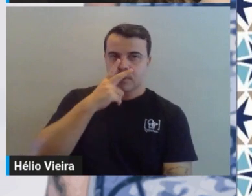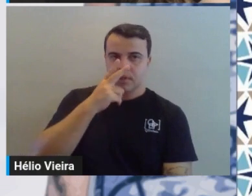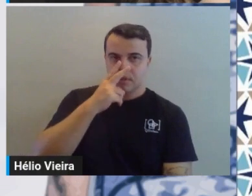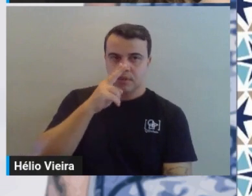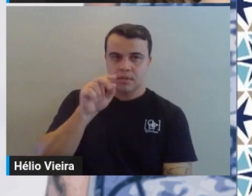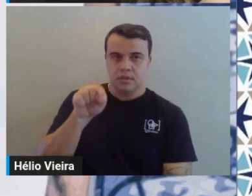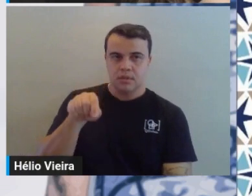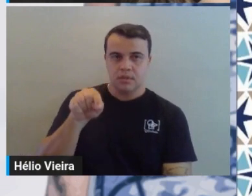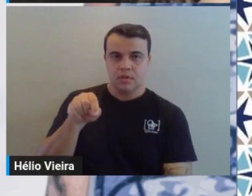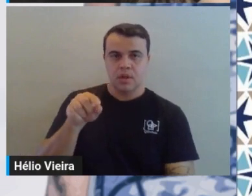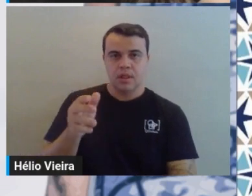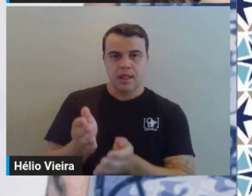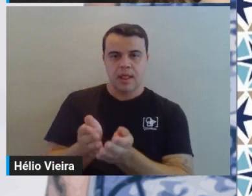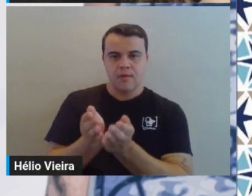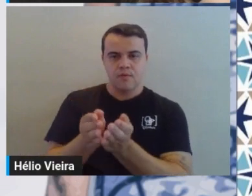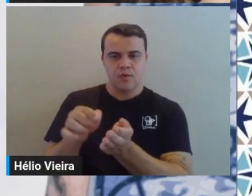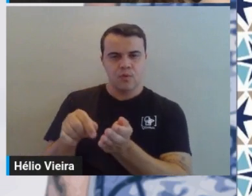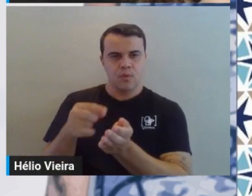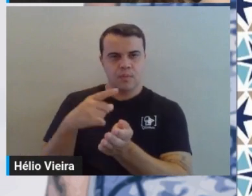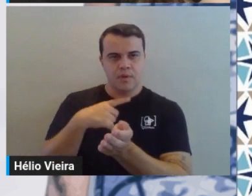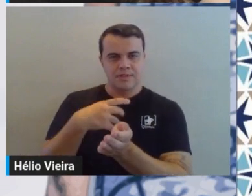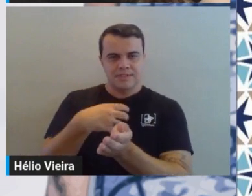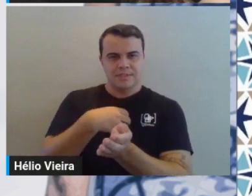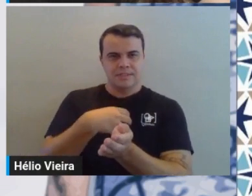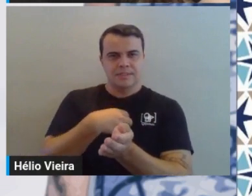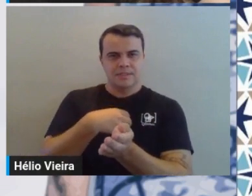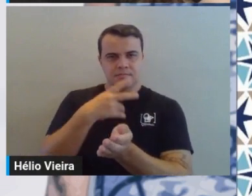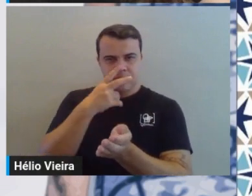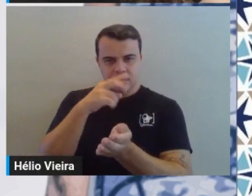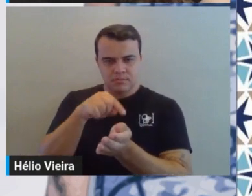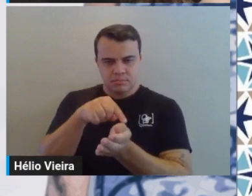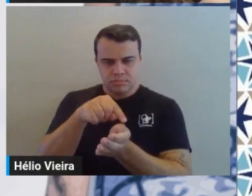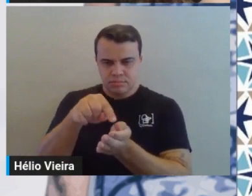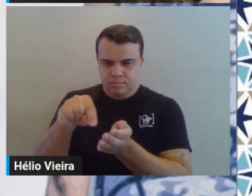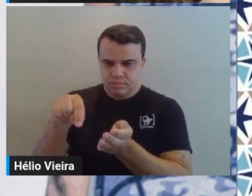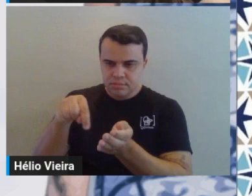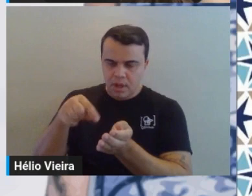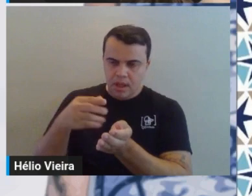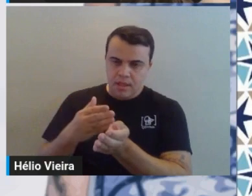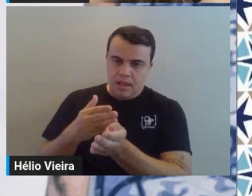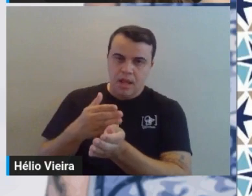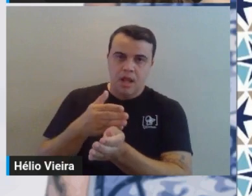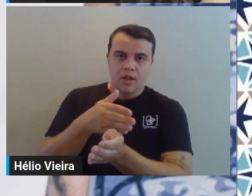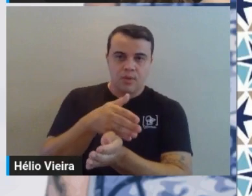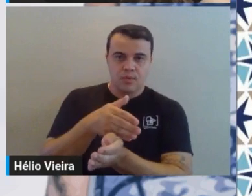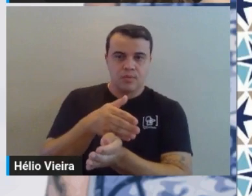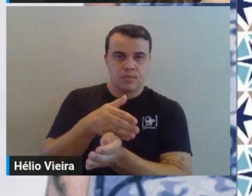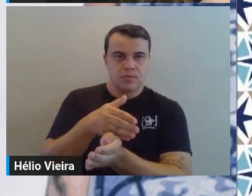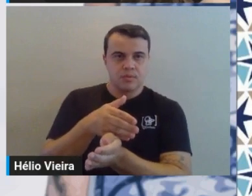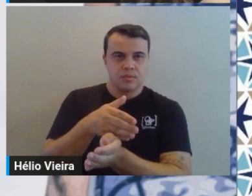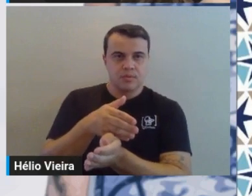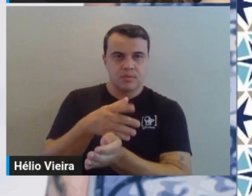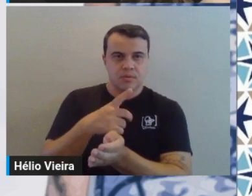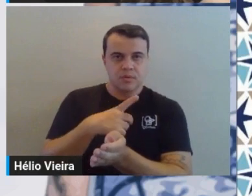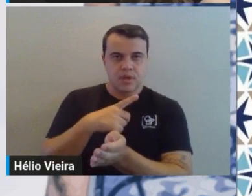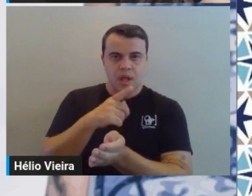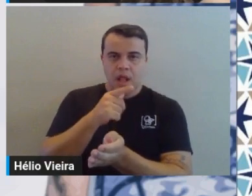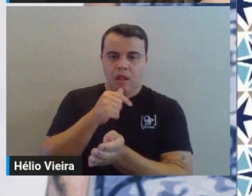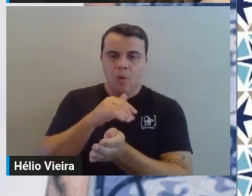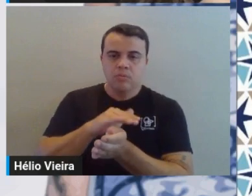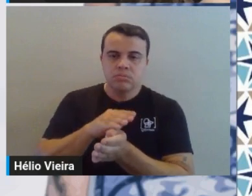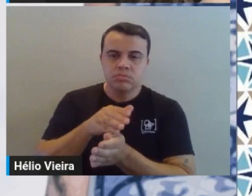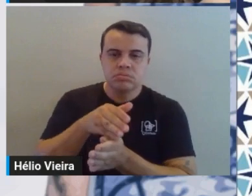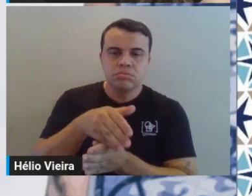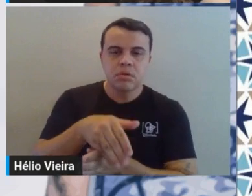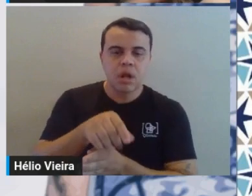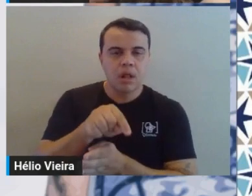um navio, né, que dá essa sensação como se estivesse entrando dentro da lagoa, e